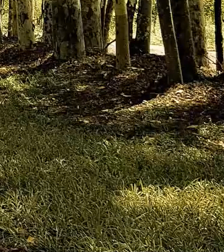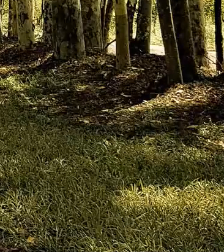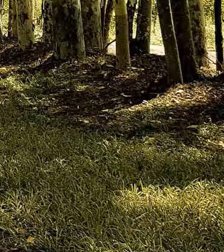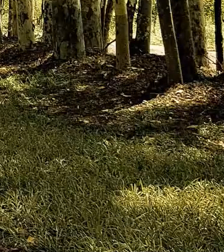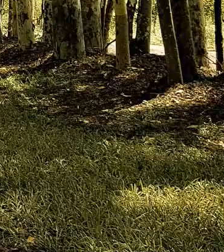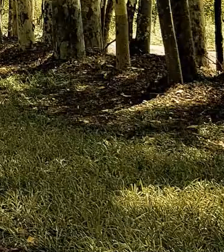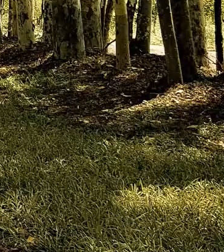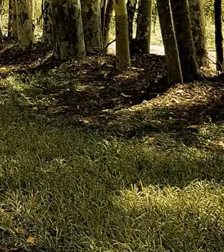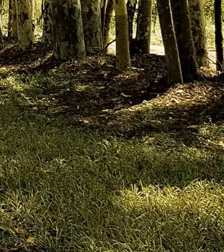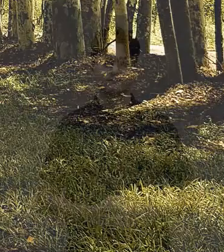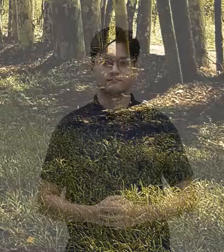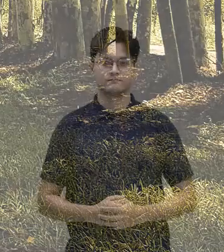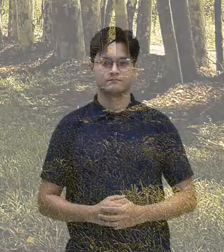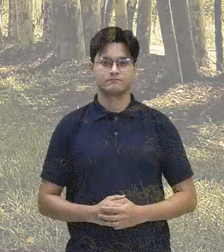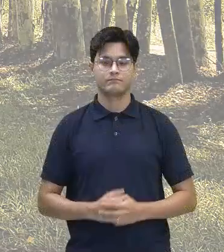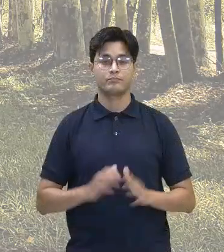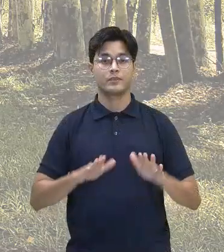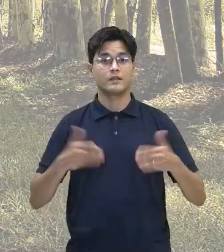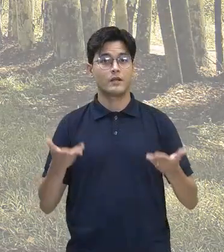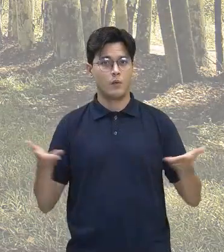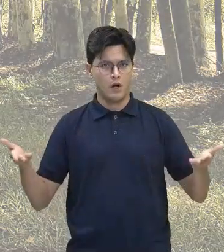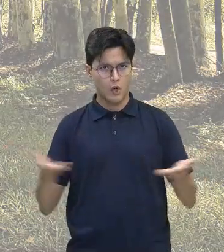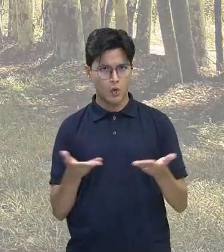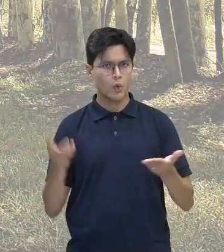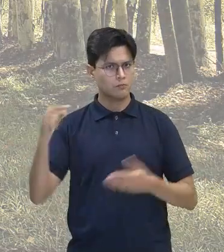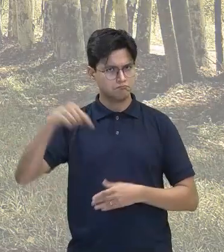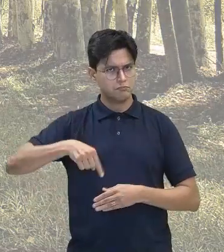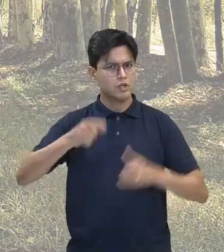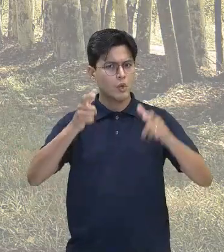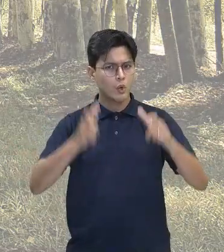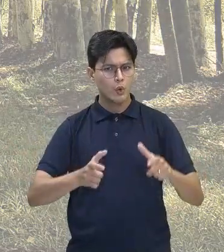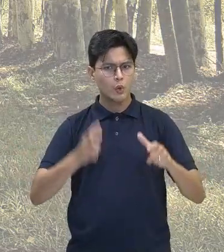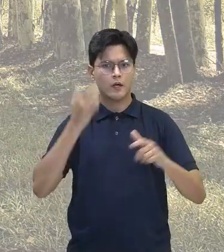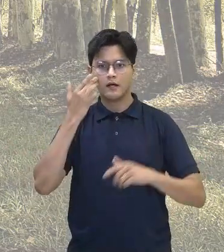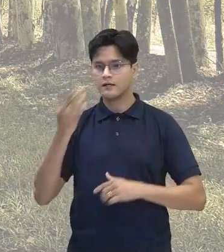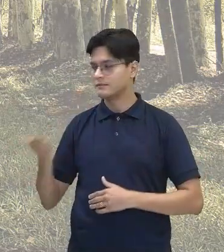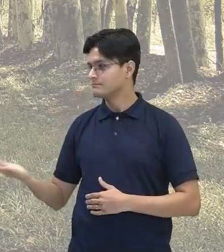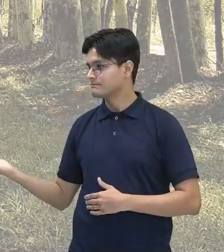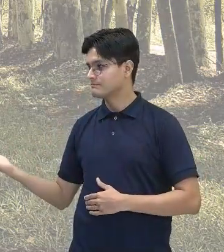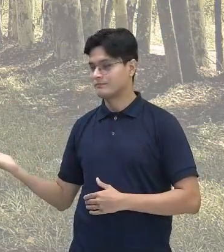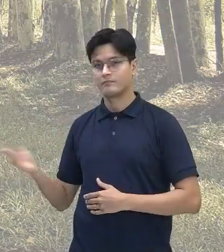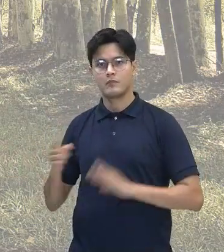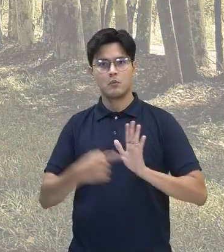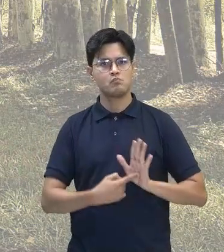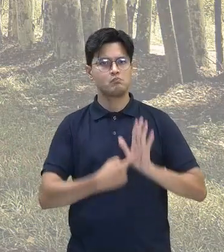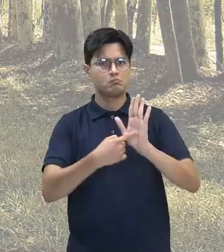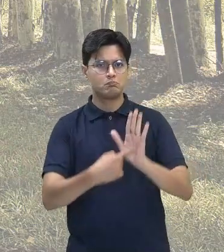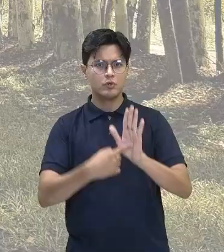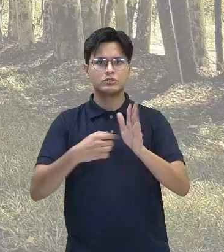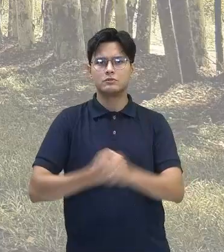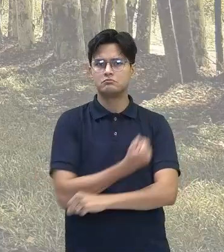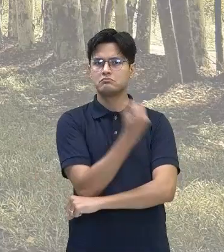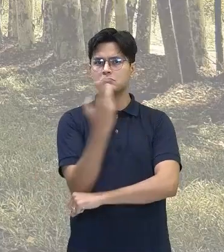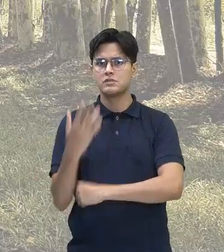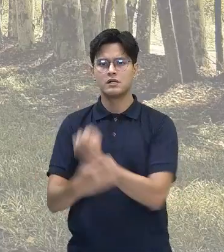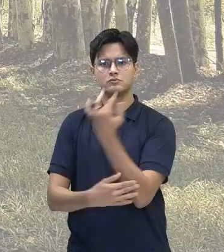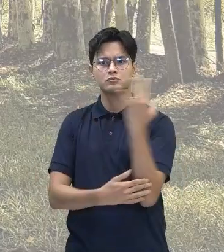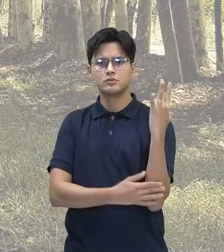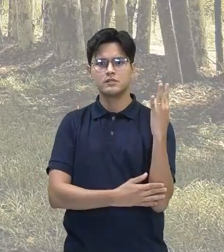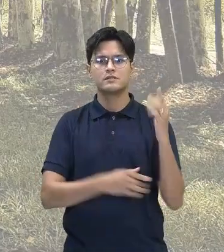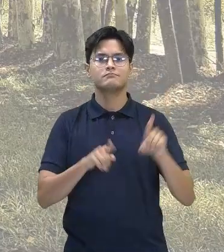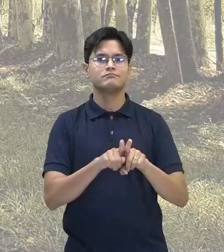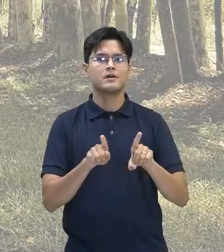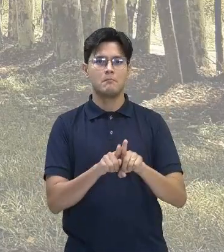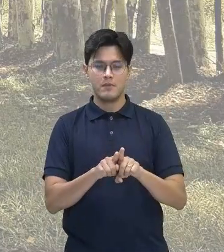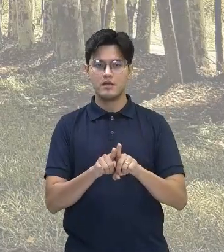Muito bem, pessoal, estamos aqui nesse cenário, né, mostrando aí a natureza e uma coisa importante da aula de